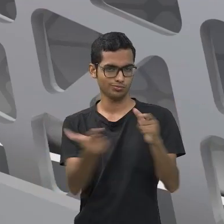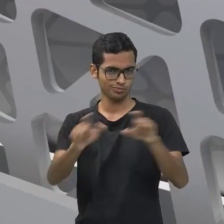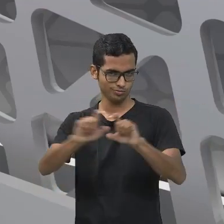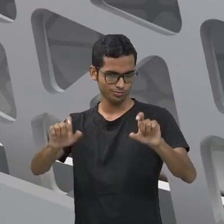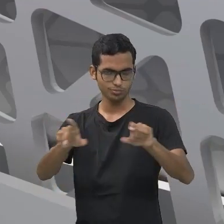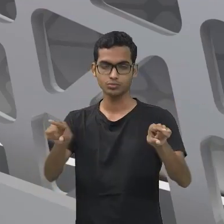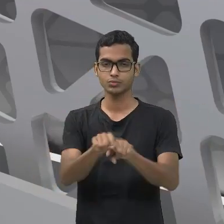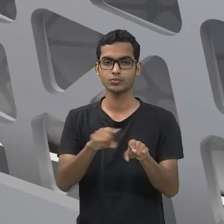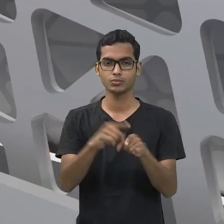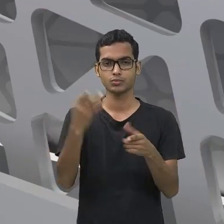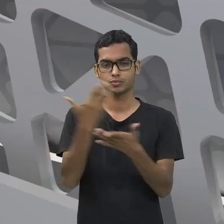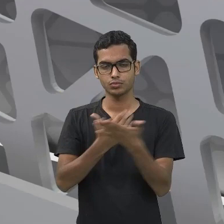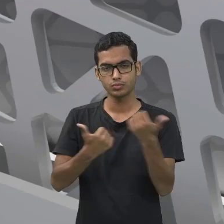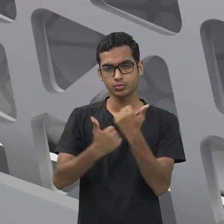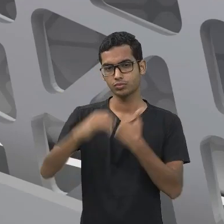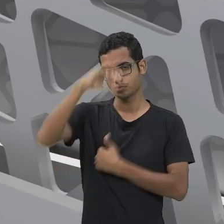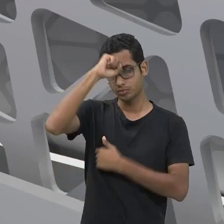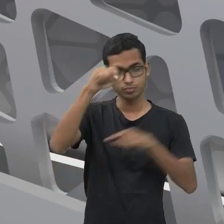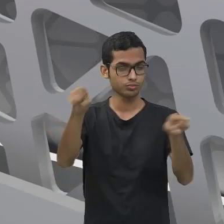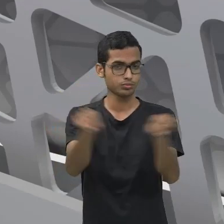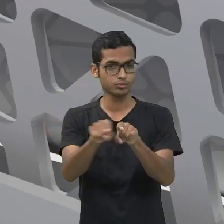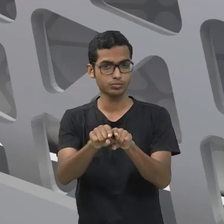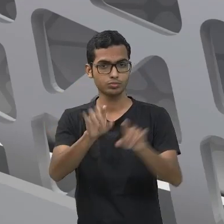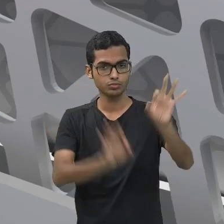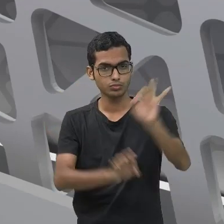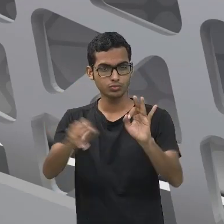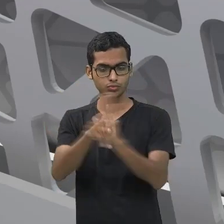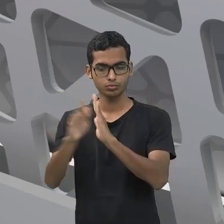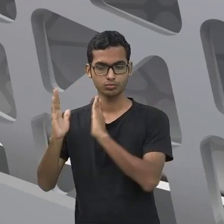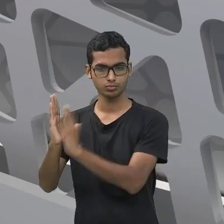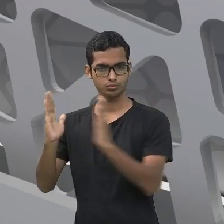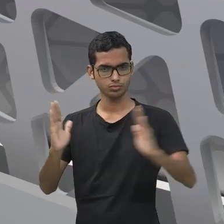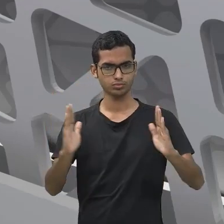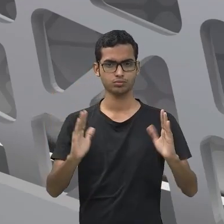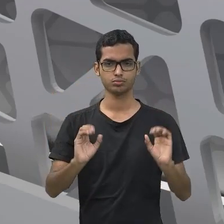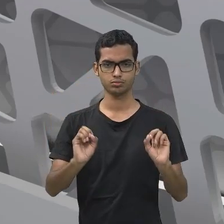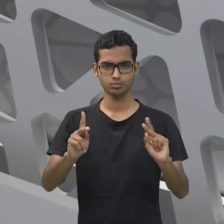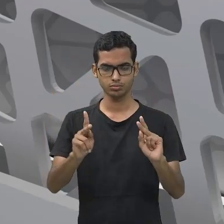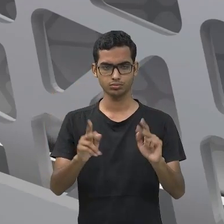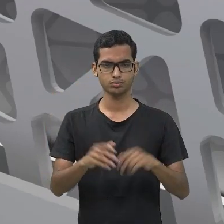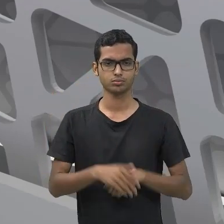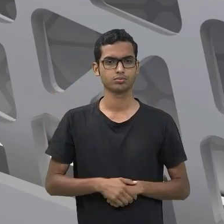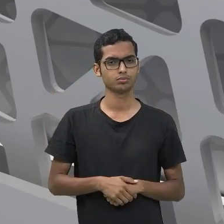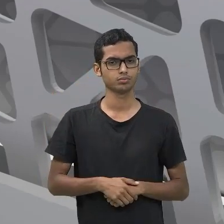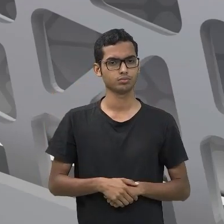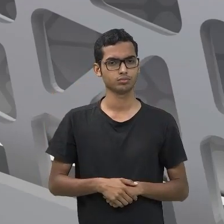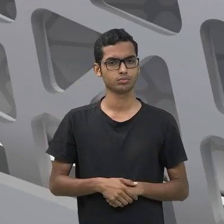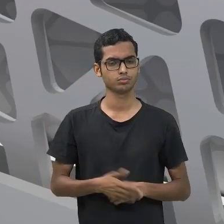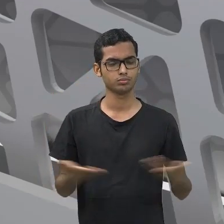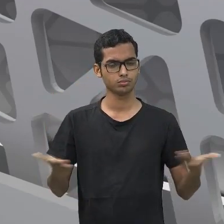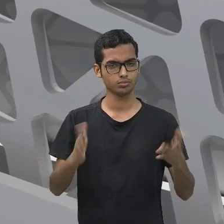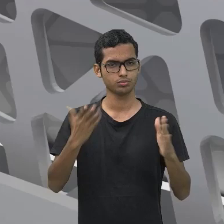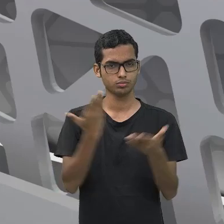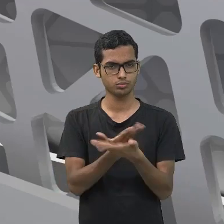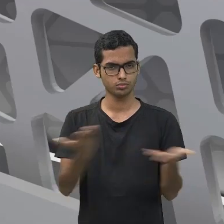a substituir e montar a nossa sequência, ok? Então, pessoal, aqui